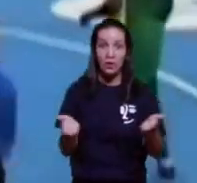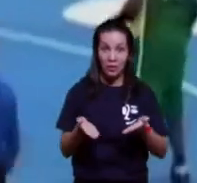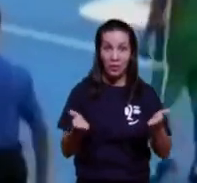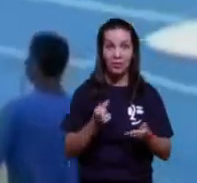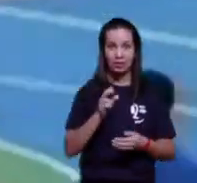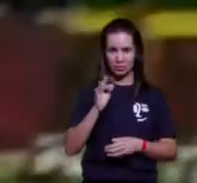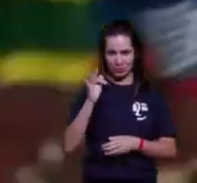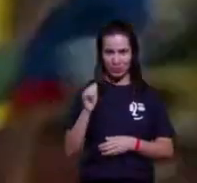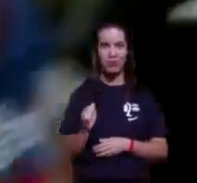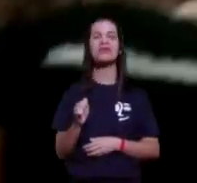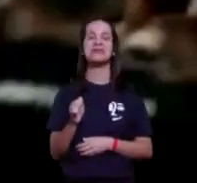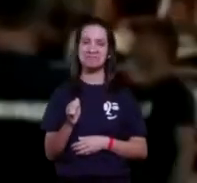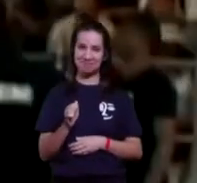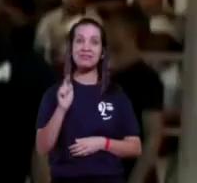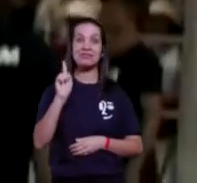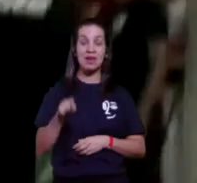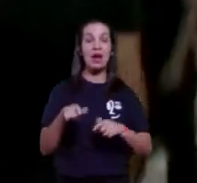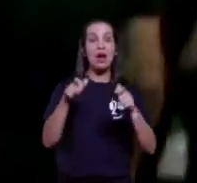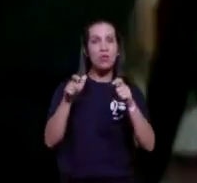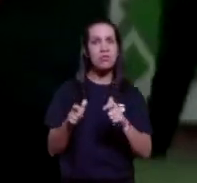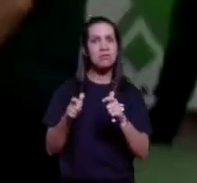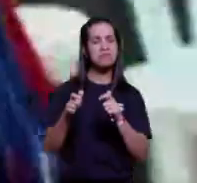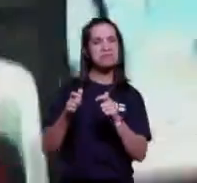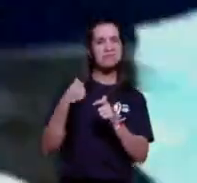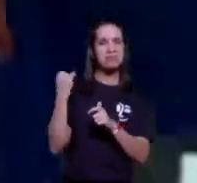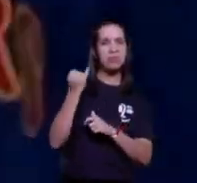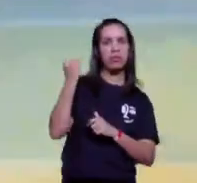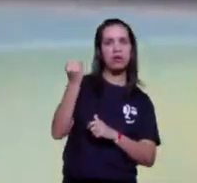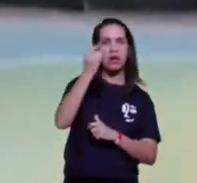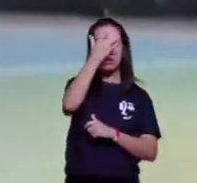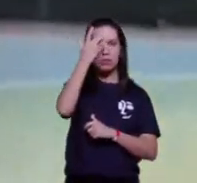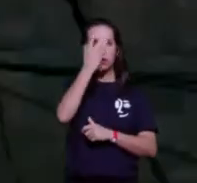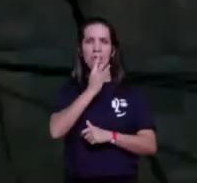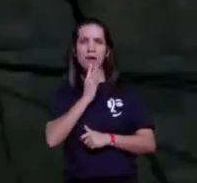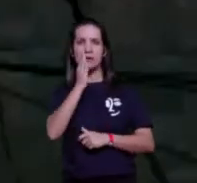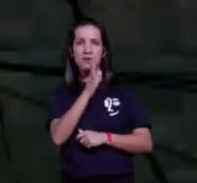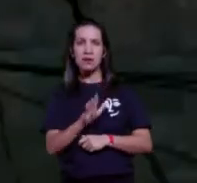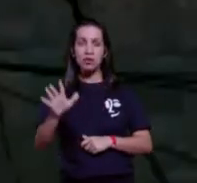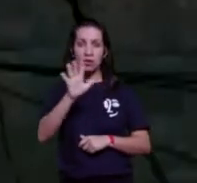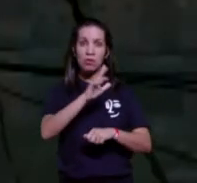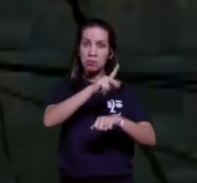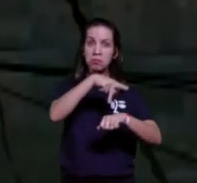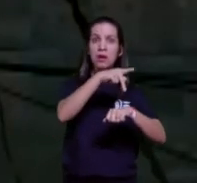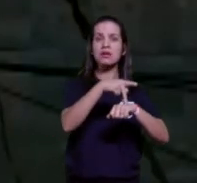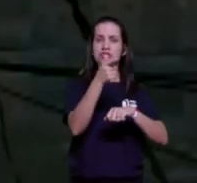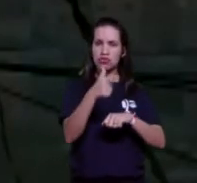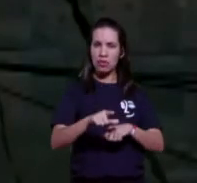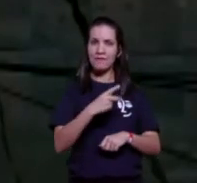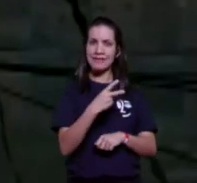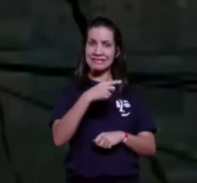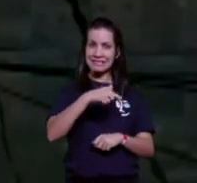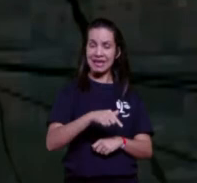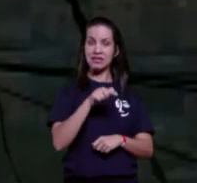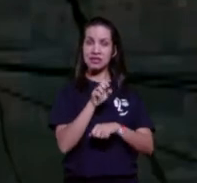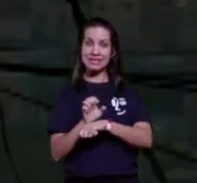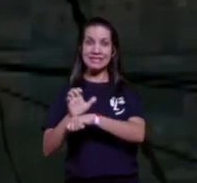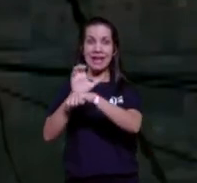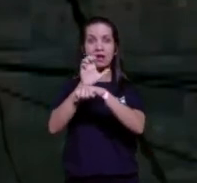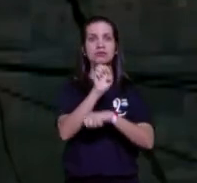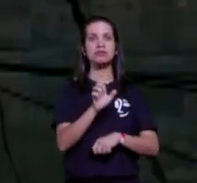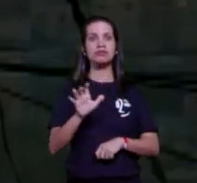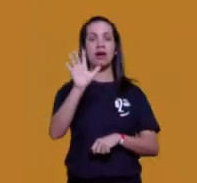Única das Favelas é uma instituição reconhecida nacional e internacionalmente. Está nos 27 estados do país